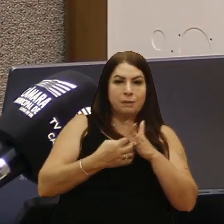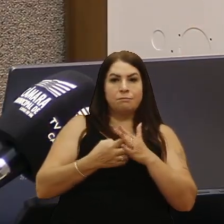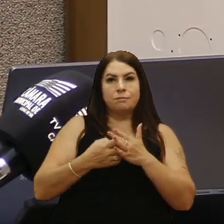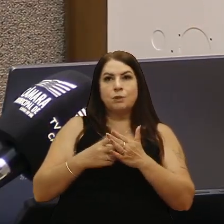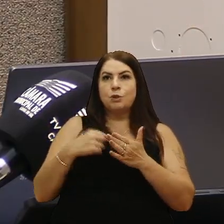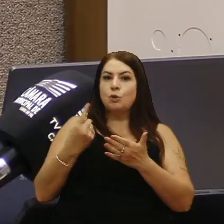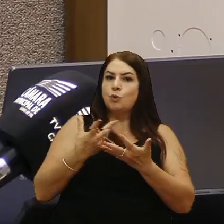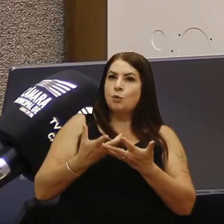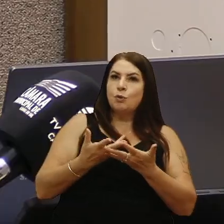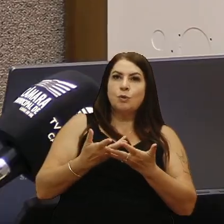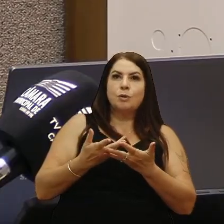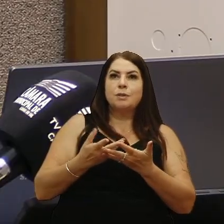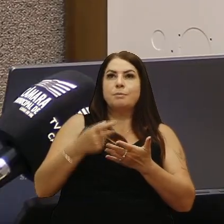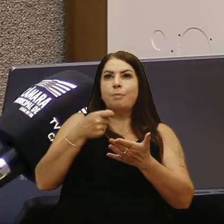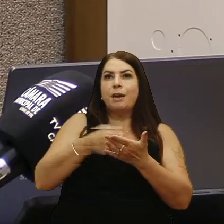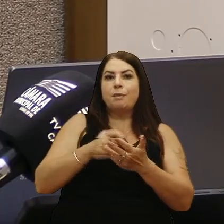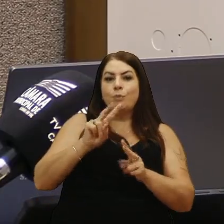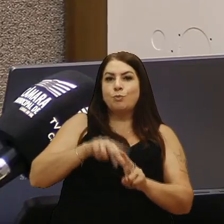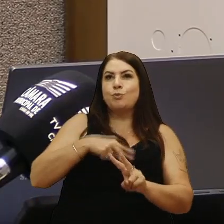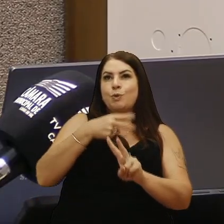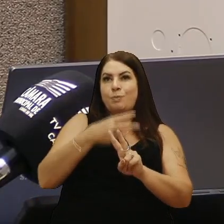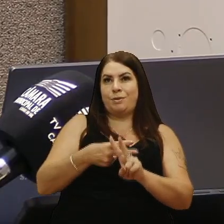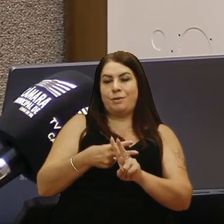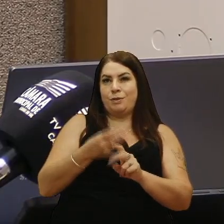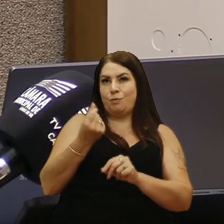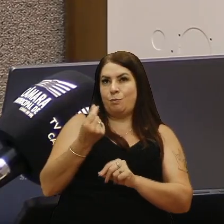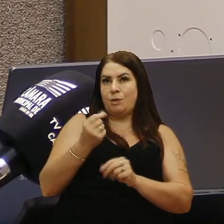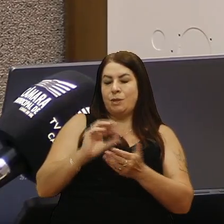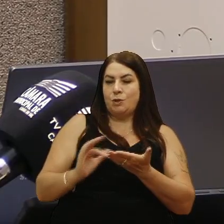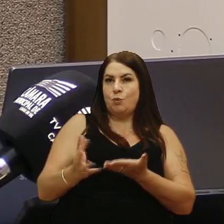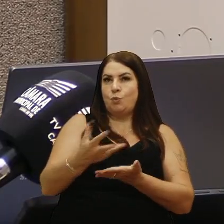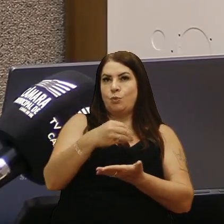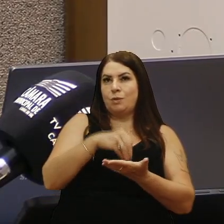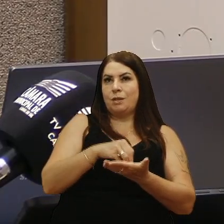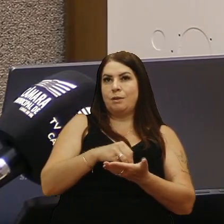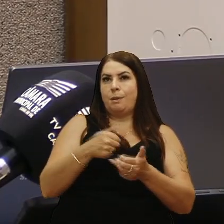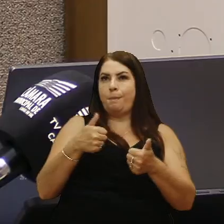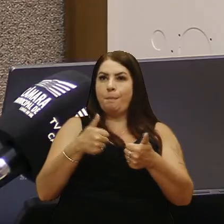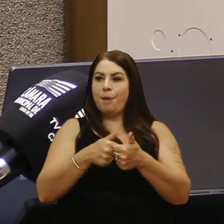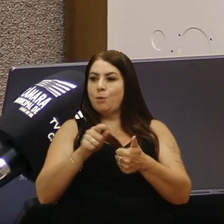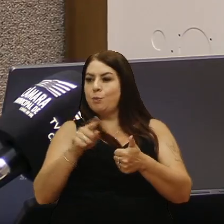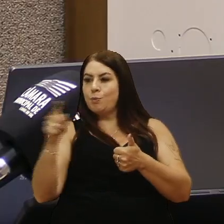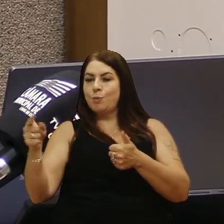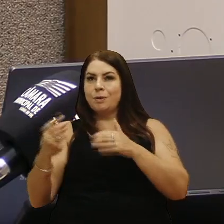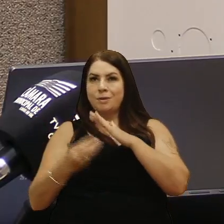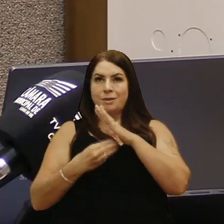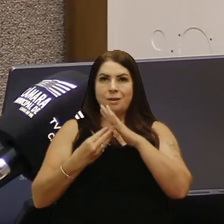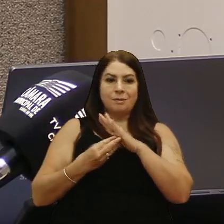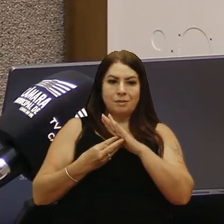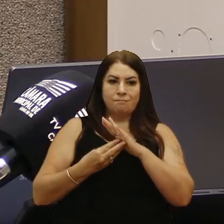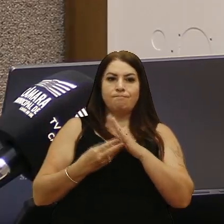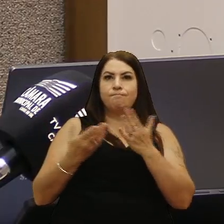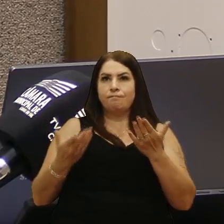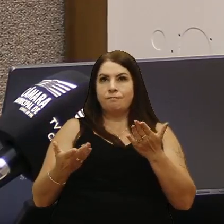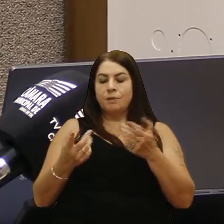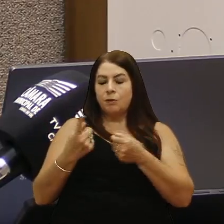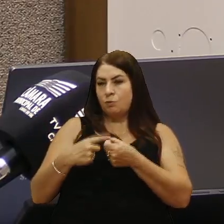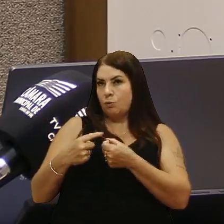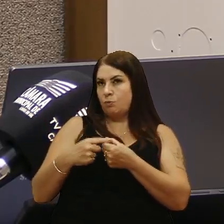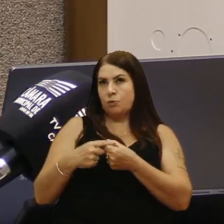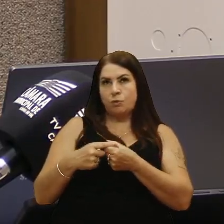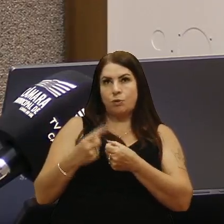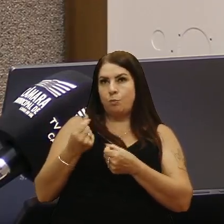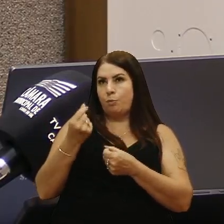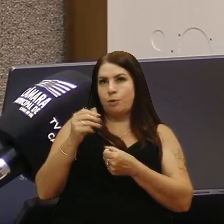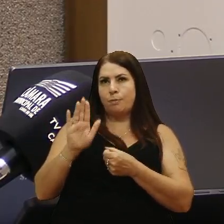nós acabamos pagando 2 vezes. O preço da Codeca, perto dos preços das terceirizações desse município, é um